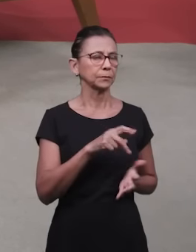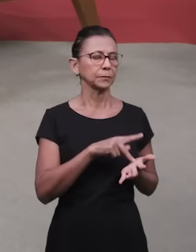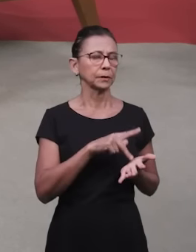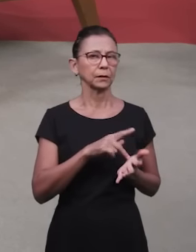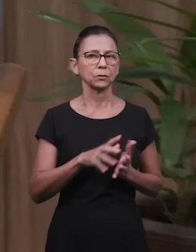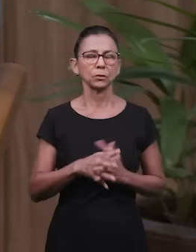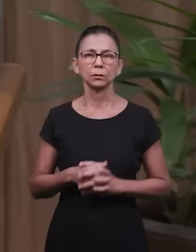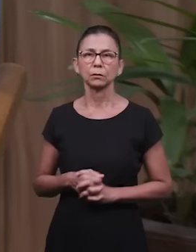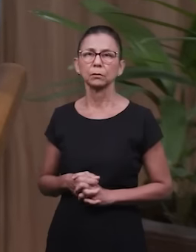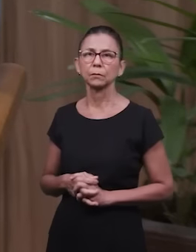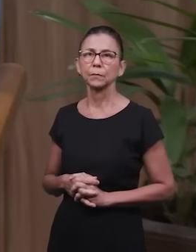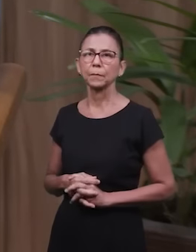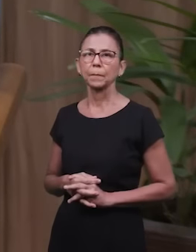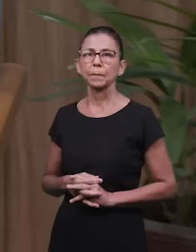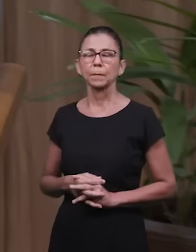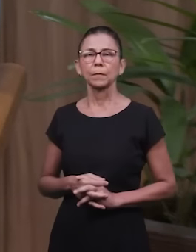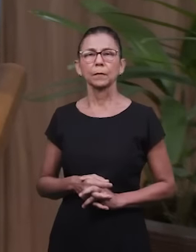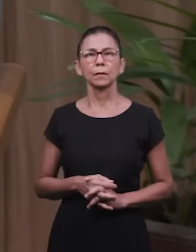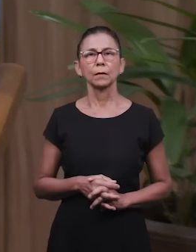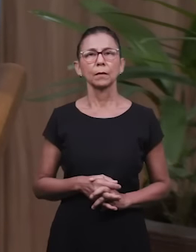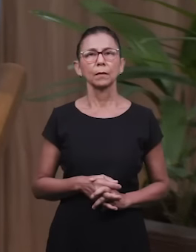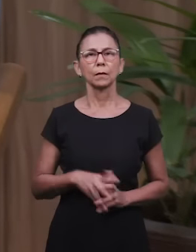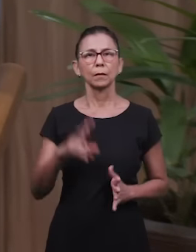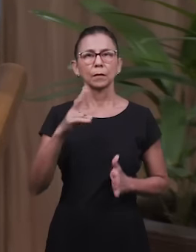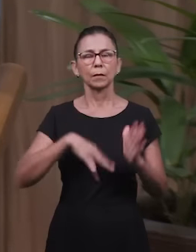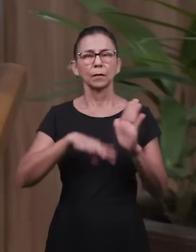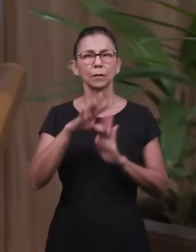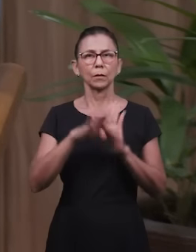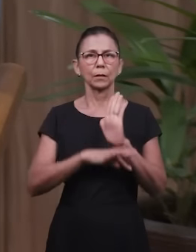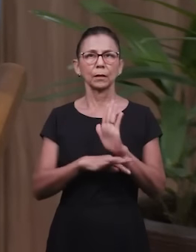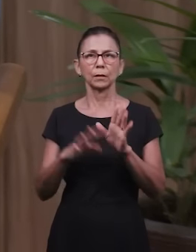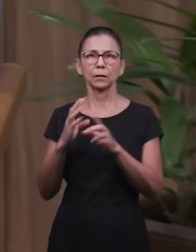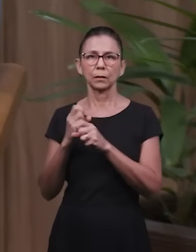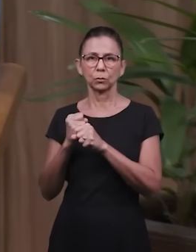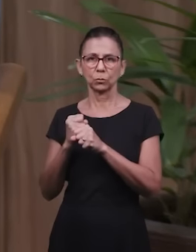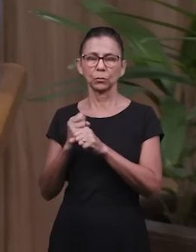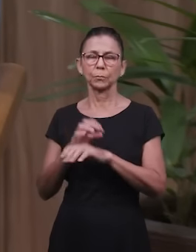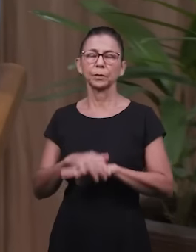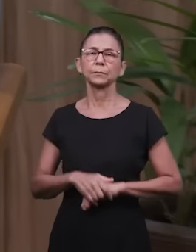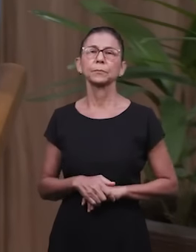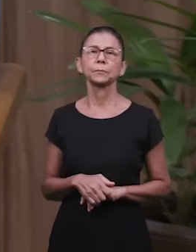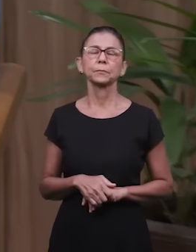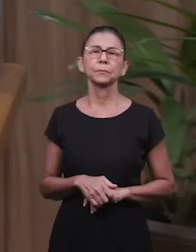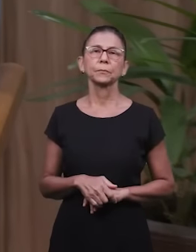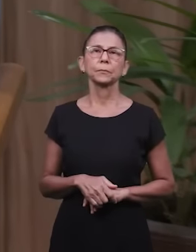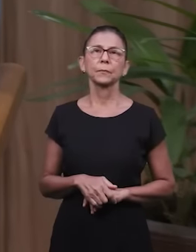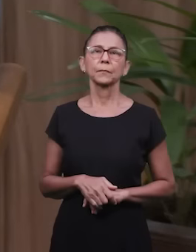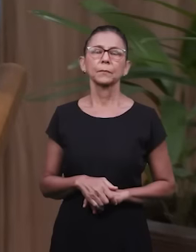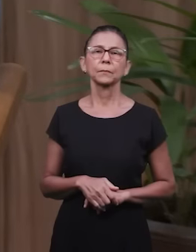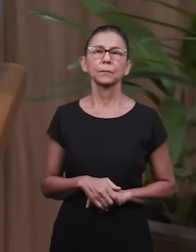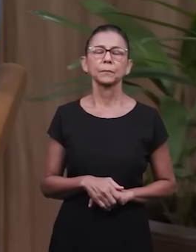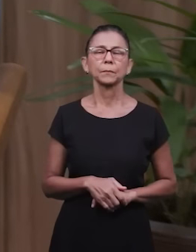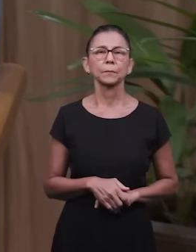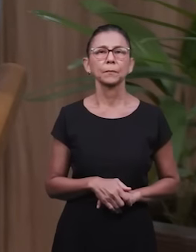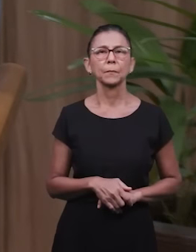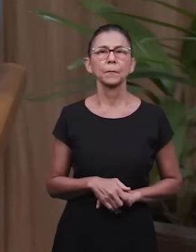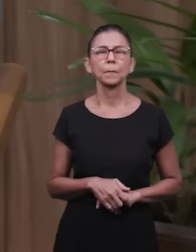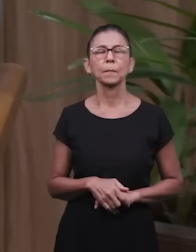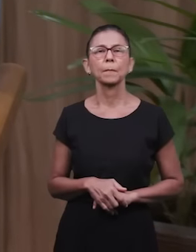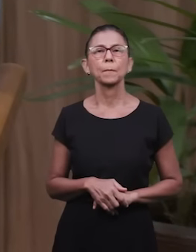de Deus. É, como sempre, nós vamos ler um texto que fecha esse bloco, vamos assim dizer, que nós abordamos aqui,